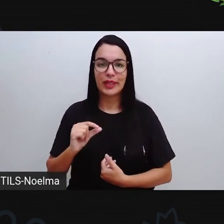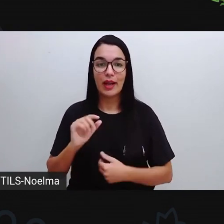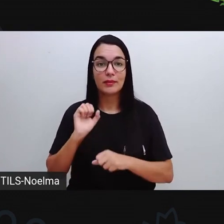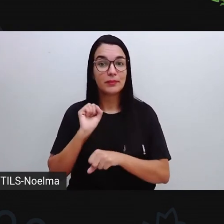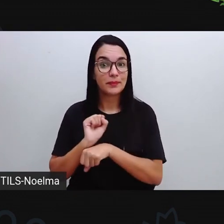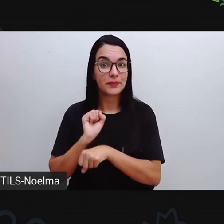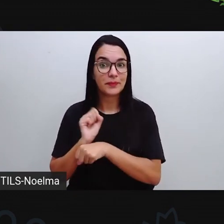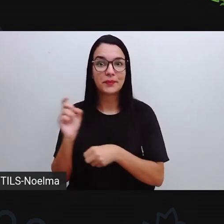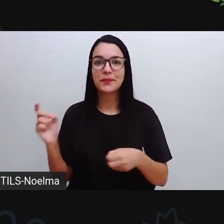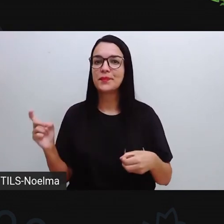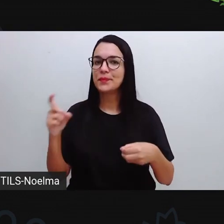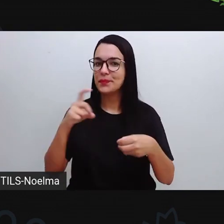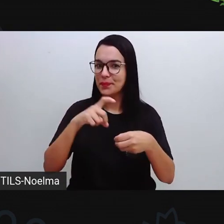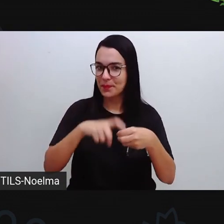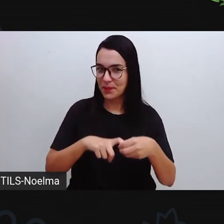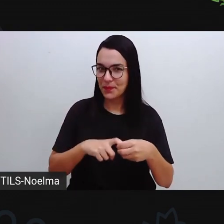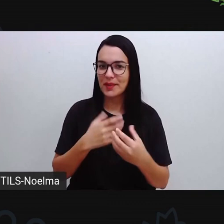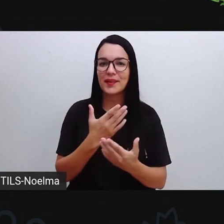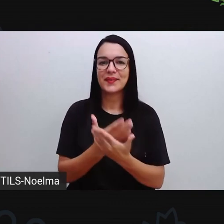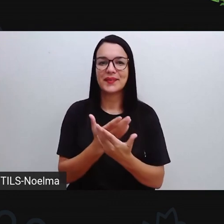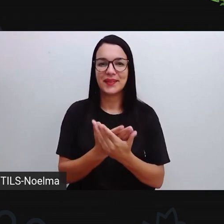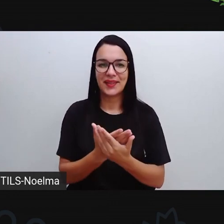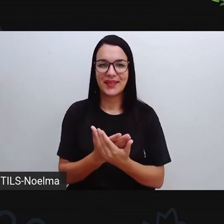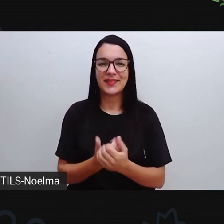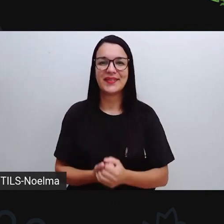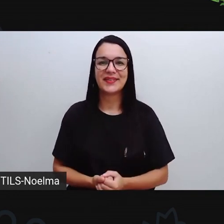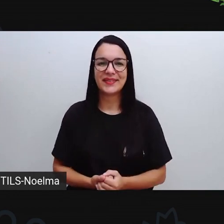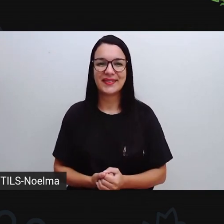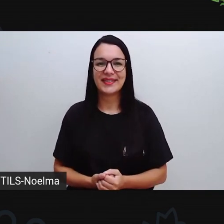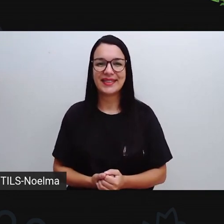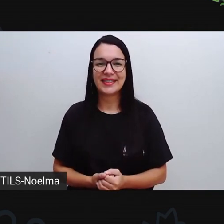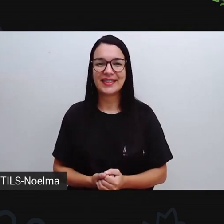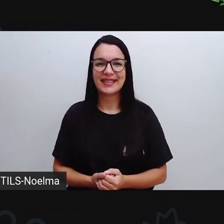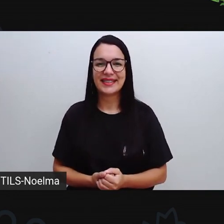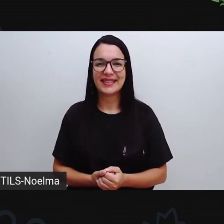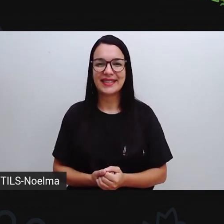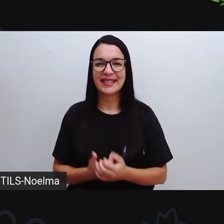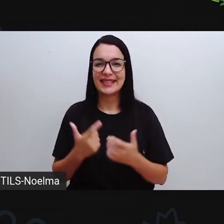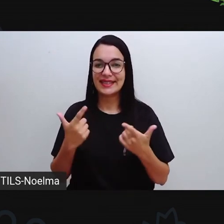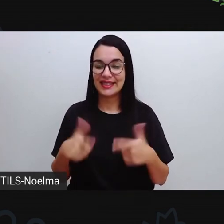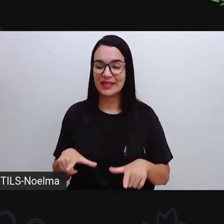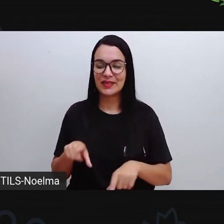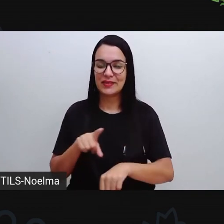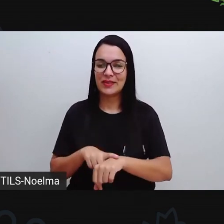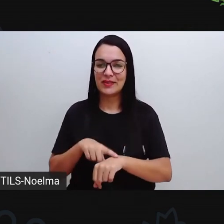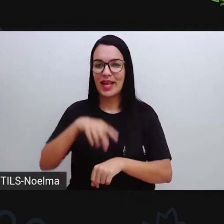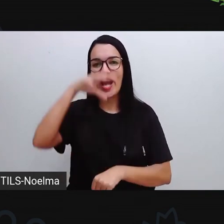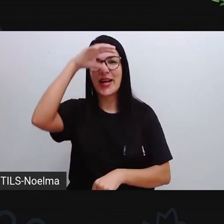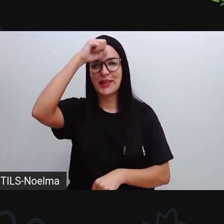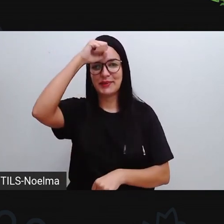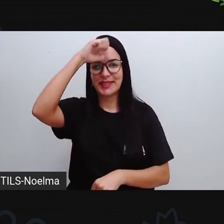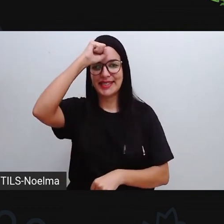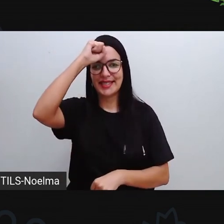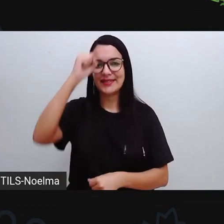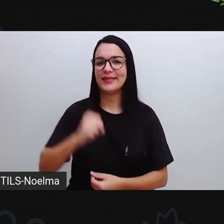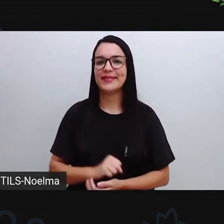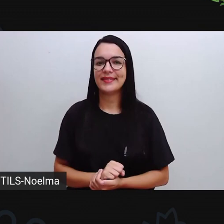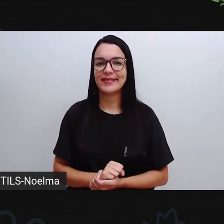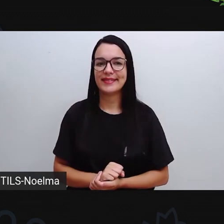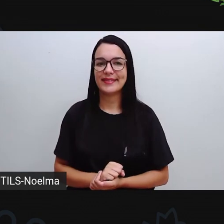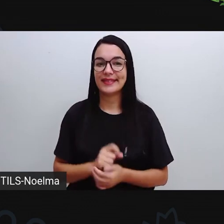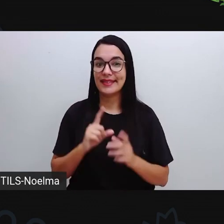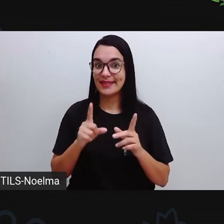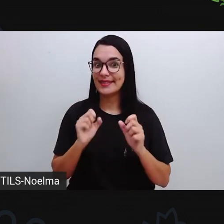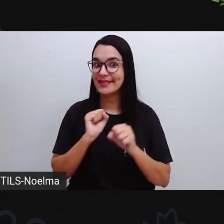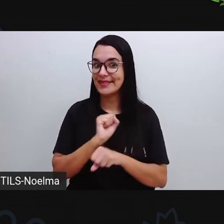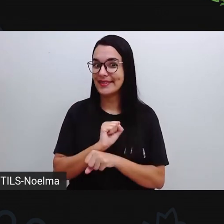E daqui a pouquinho a gente volta com mais uma aula, com mais um momento de muito aprendizado. Estou